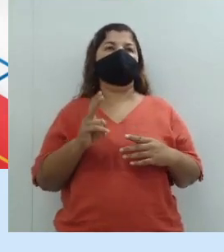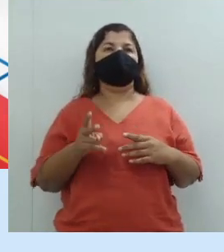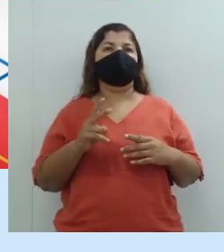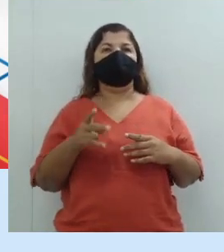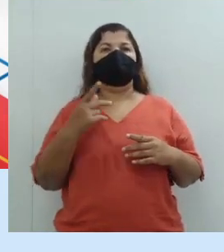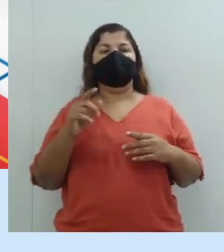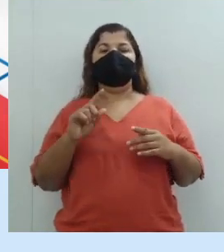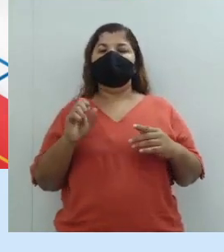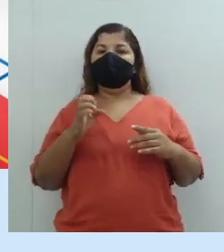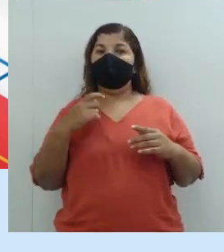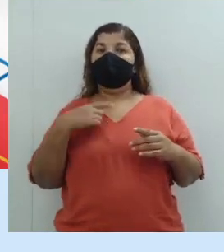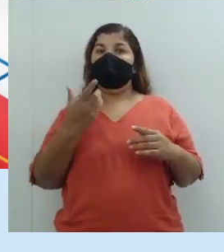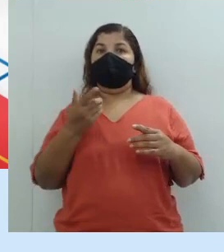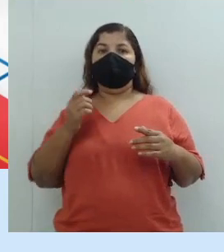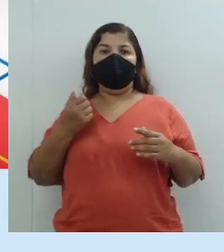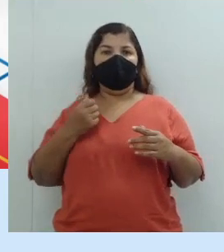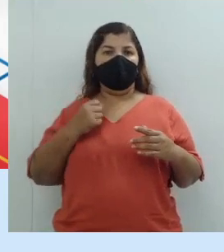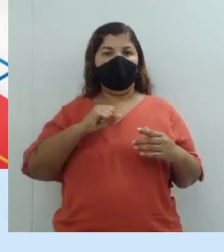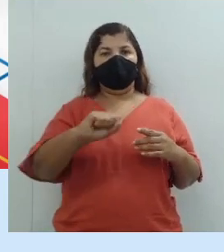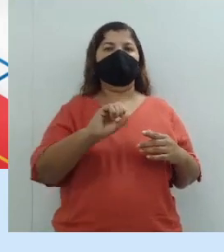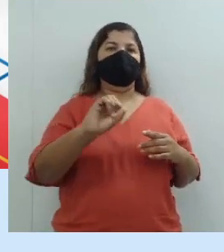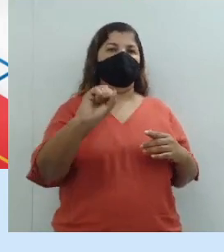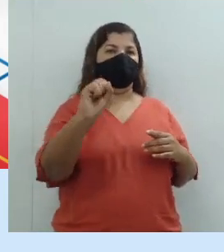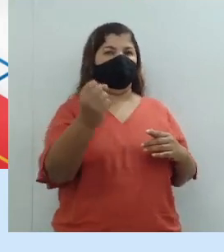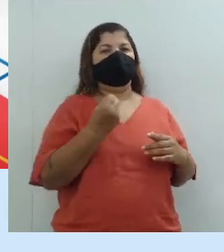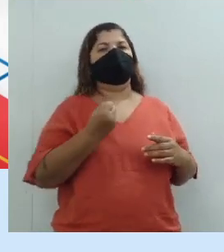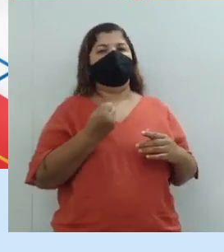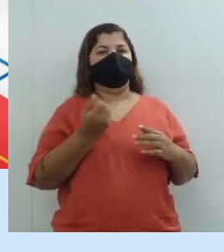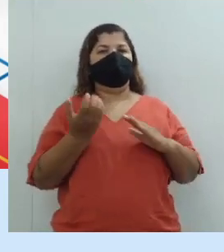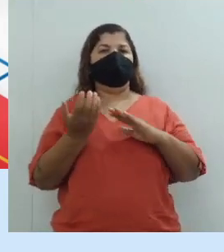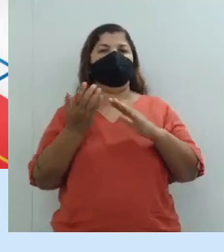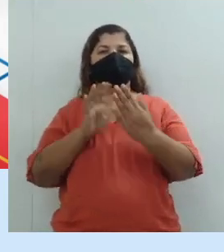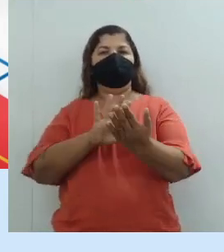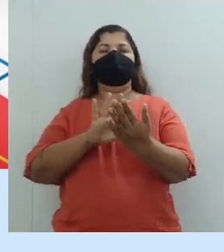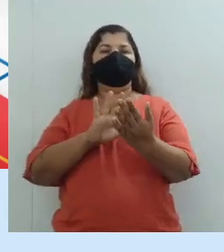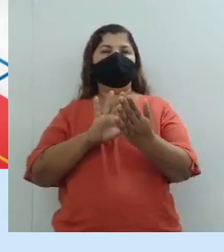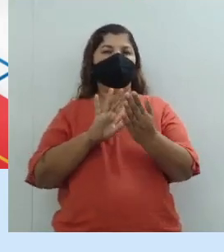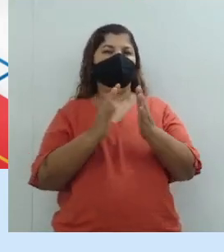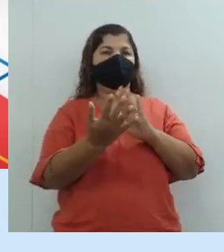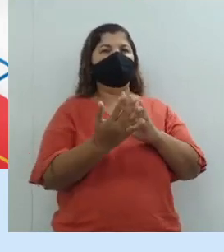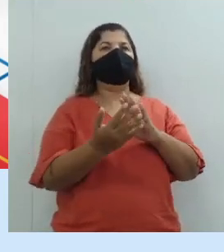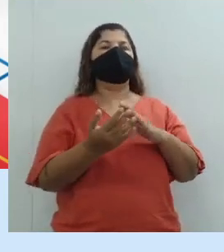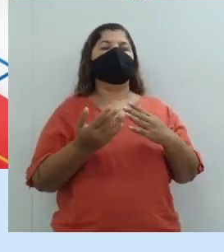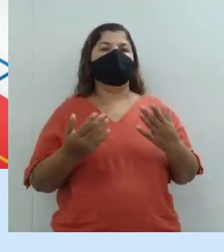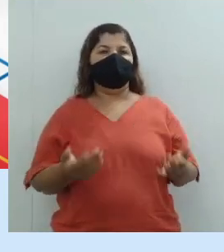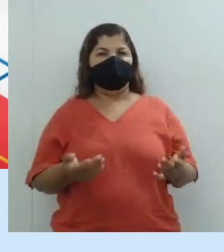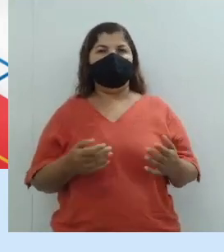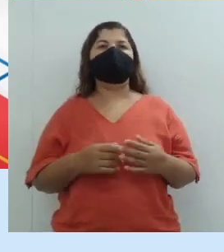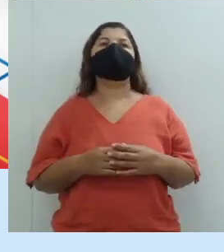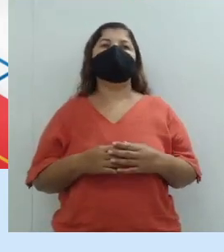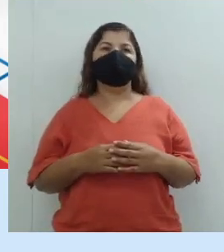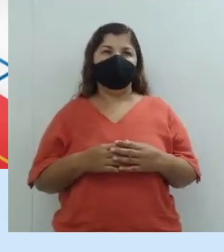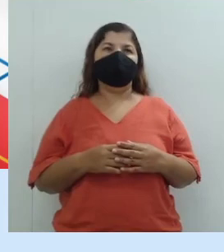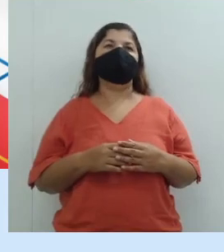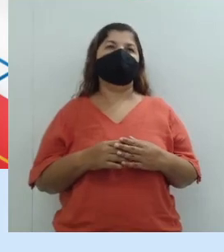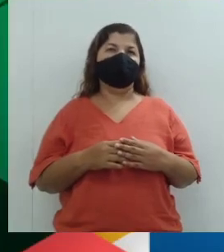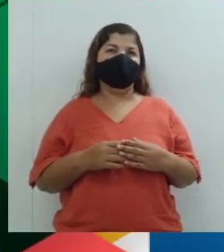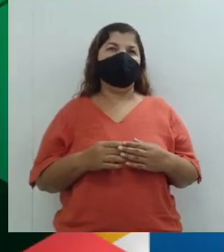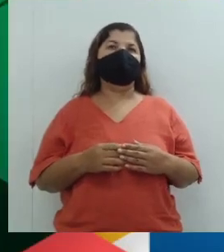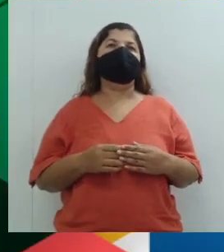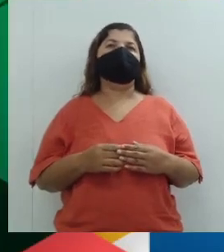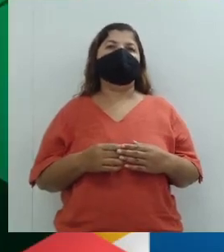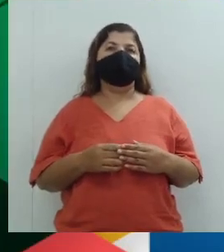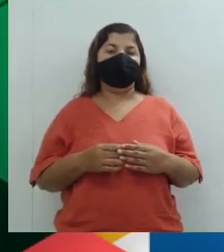toda ação gera uma reação. De repente, até quem nunca estudou física já deve ter escutado essa frase aí. Toda ação gera uma